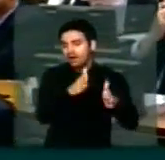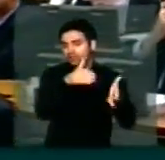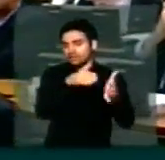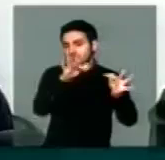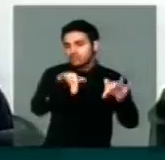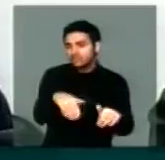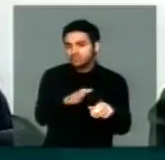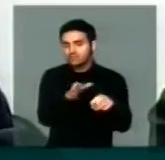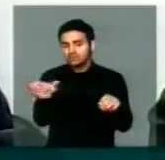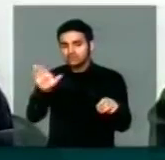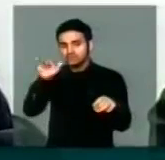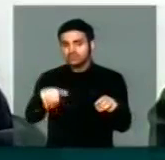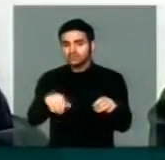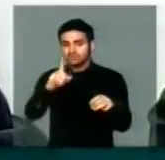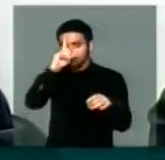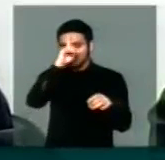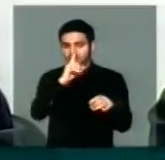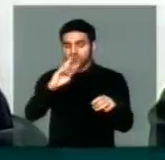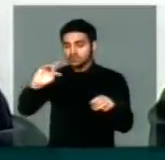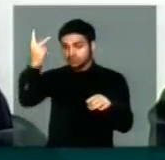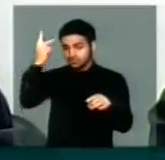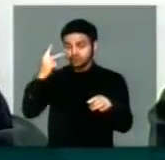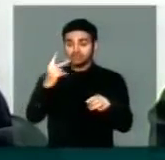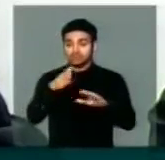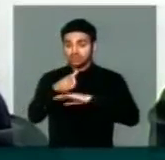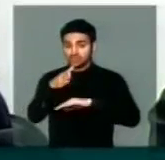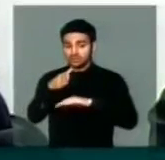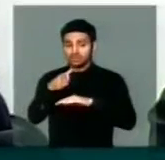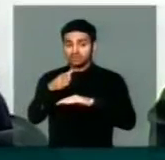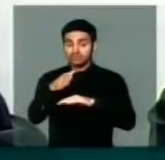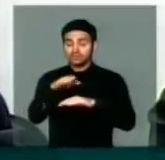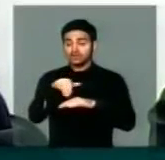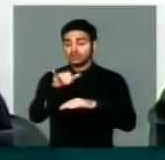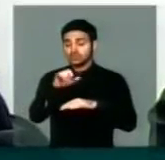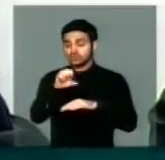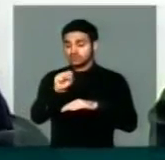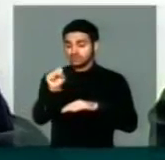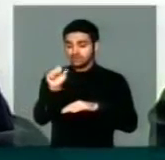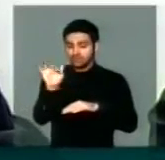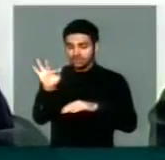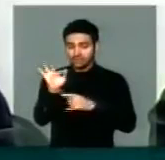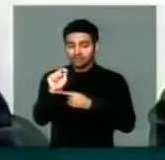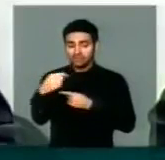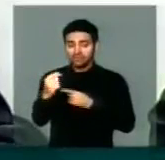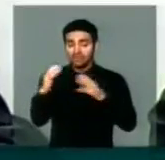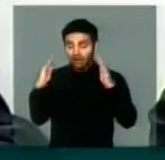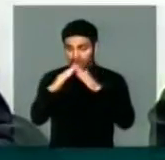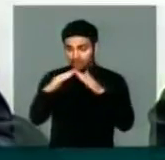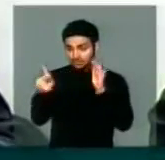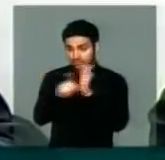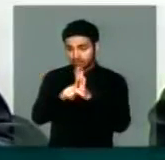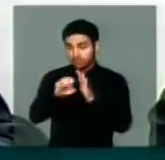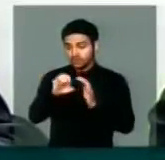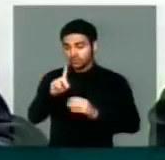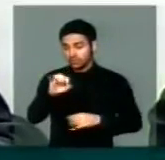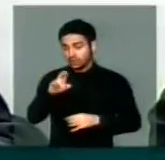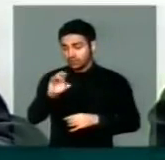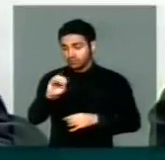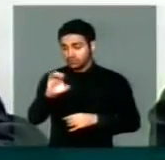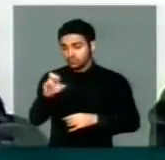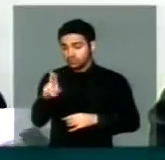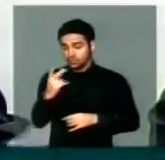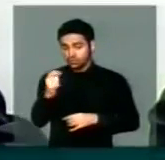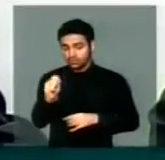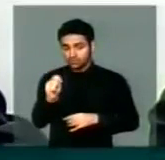final, vira à direita, é uma casa amarela de 2 andares à esquerda de quem entra na rua. Segundo o Seff me falou, Essa é a casa do Eduardo Cunha. Nessa casa fui